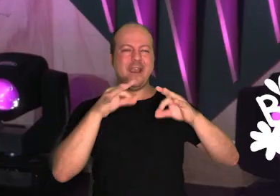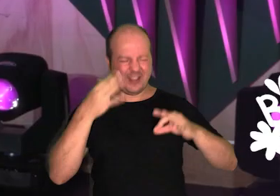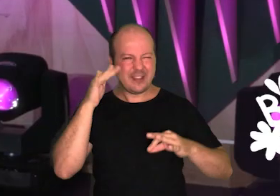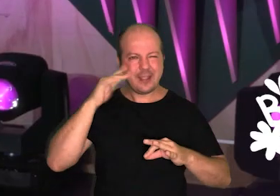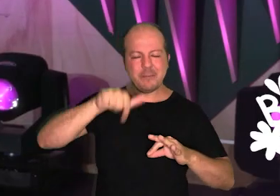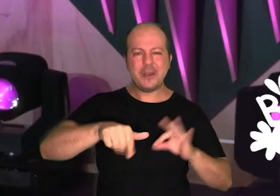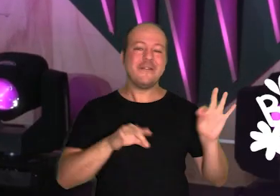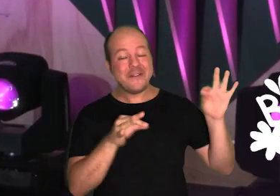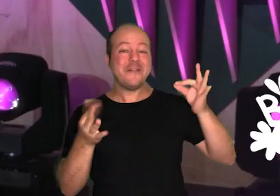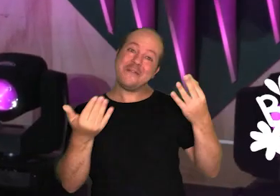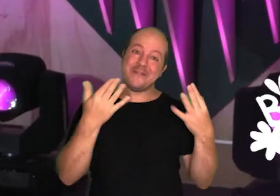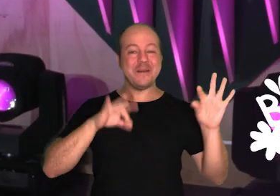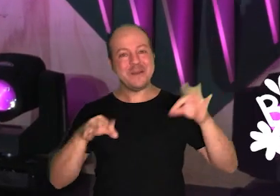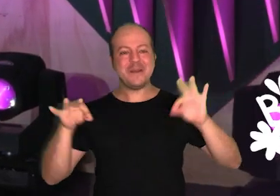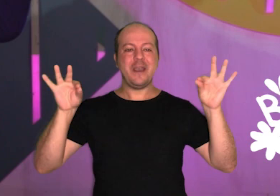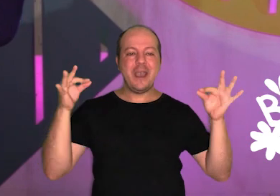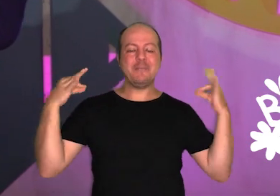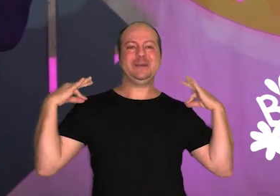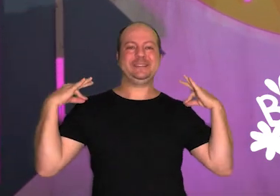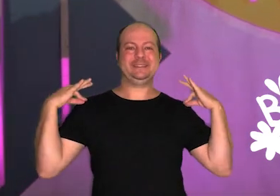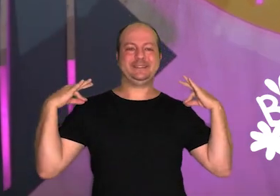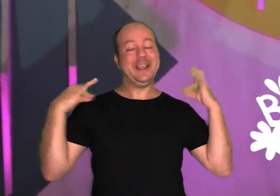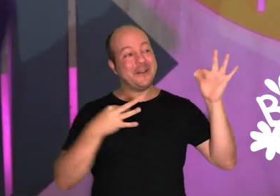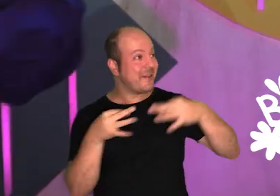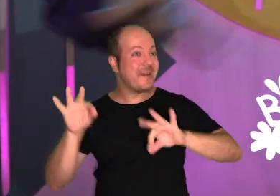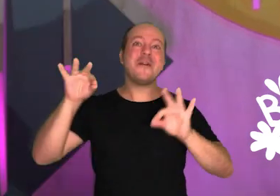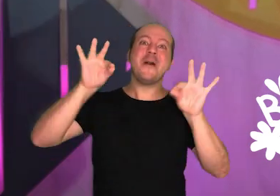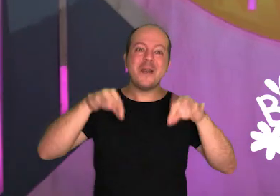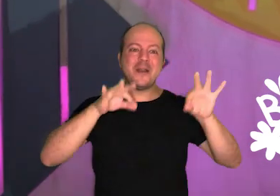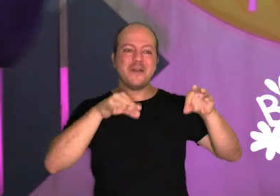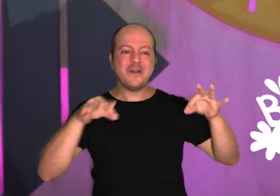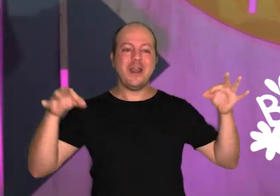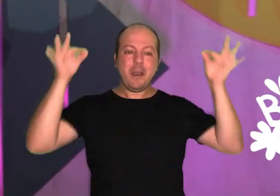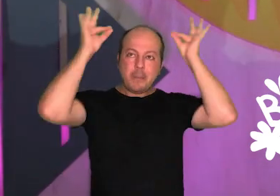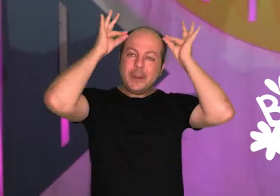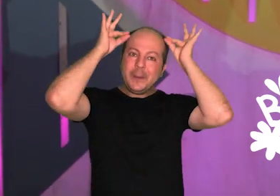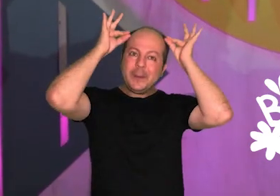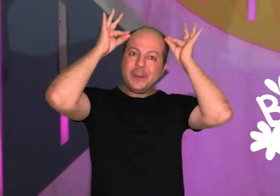isso. Vamos lá, voa, voa. E pousa. E voa. E